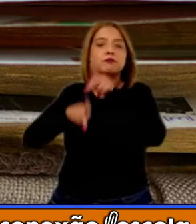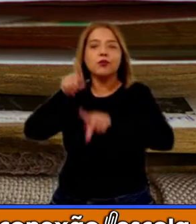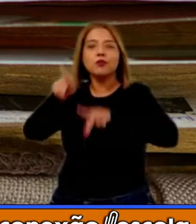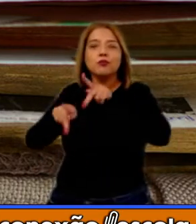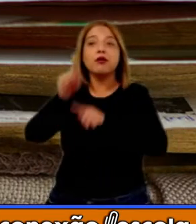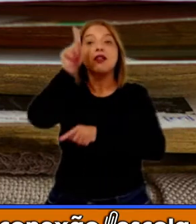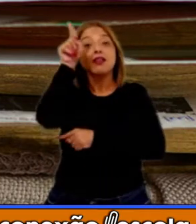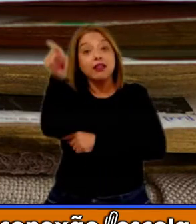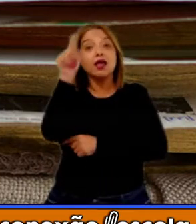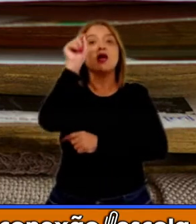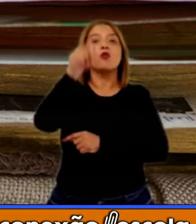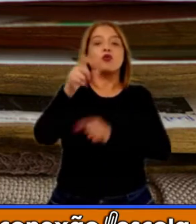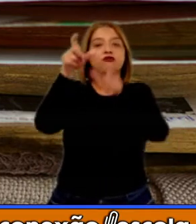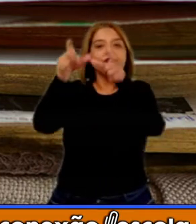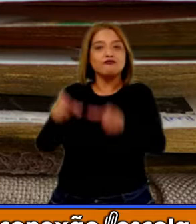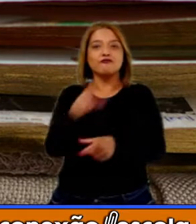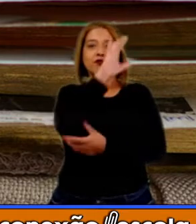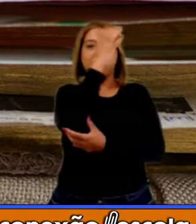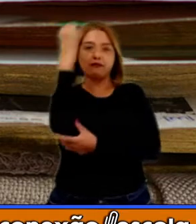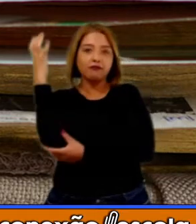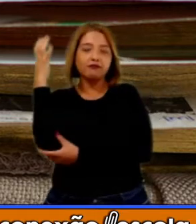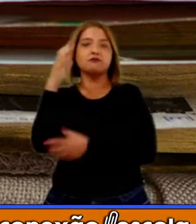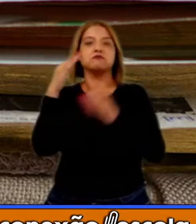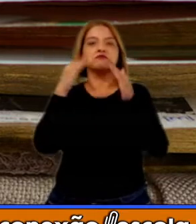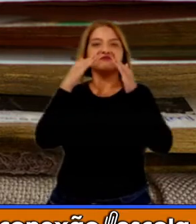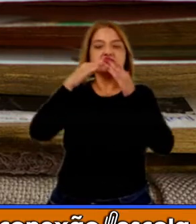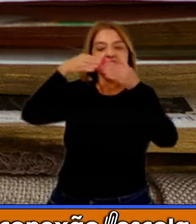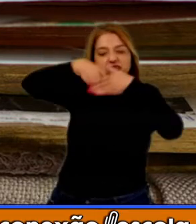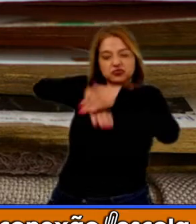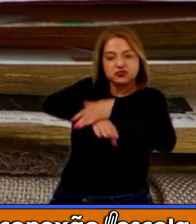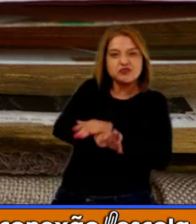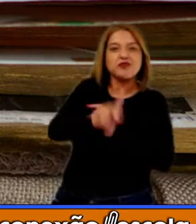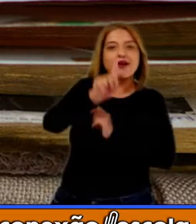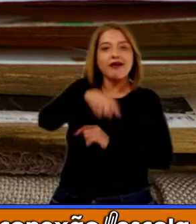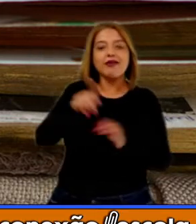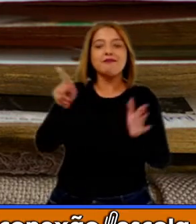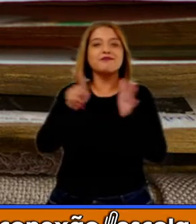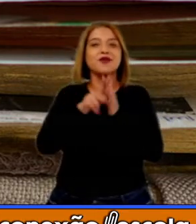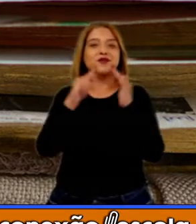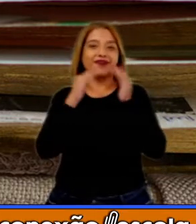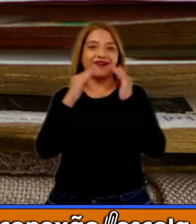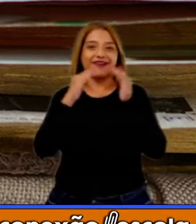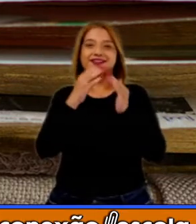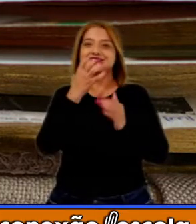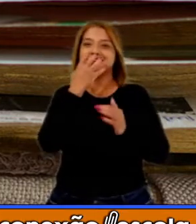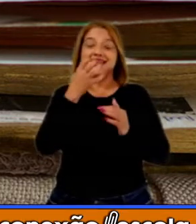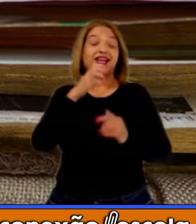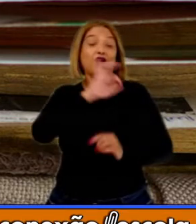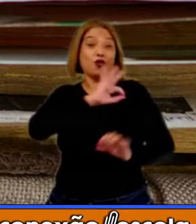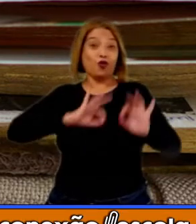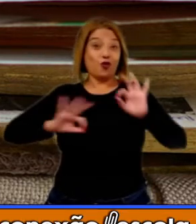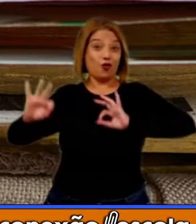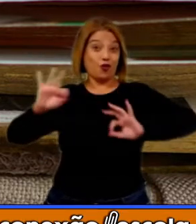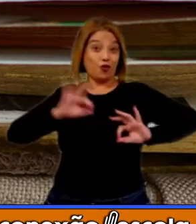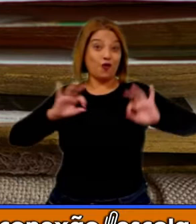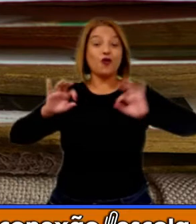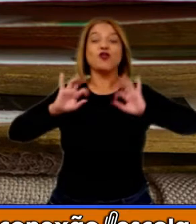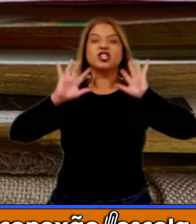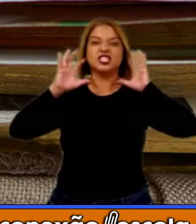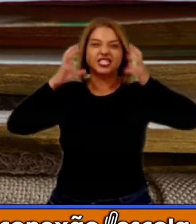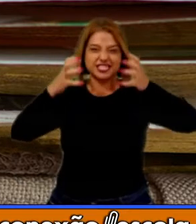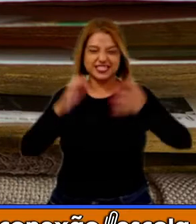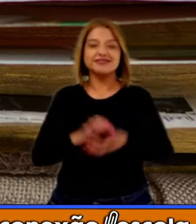na floresta, lá na toca ou na casa da Dona Onça. Nós temos o espaço, né? E esse